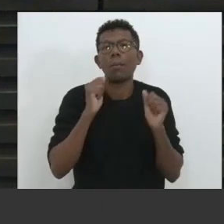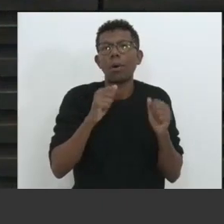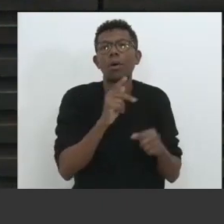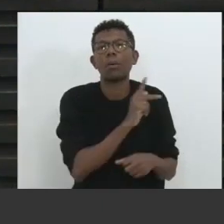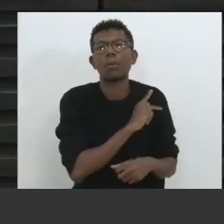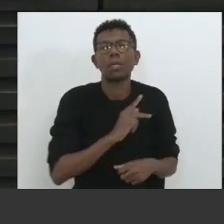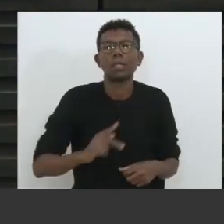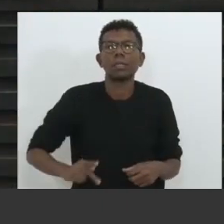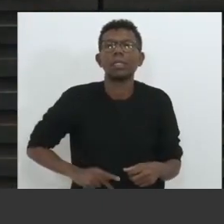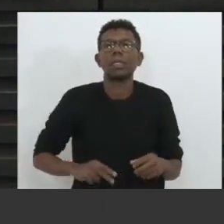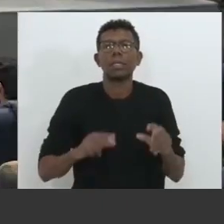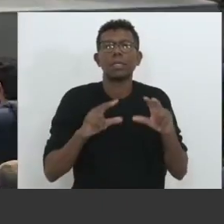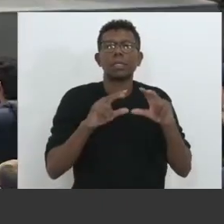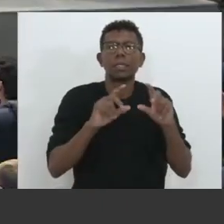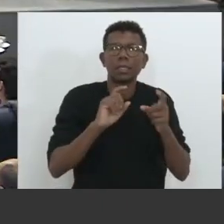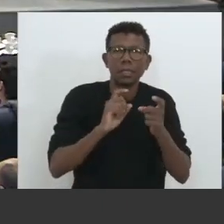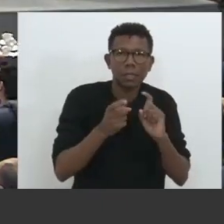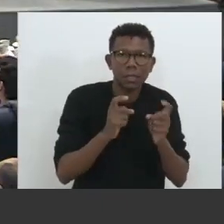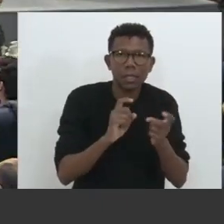sessão